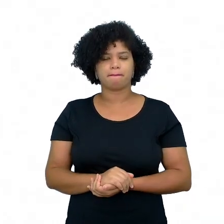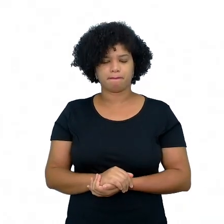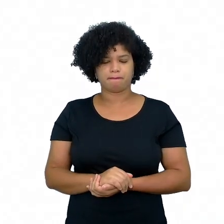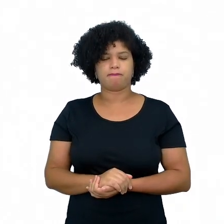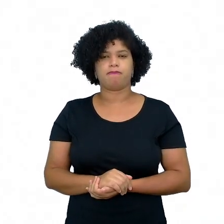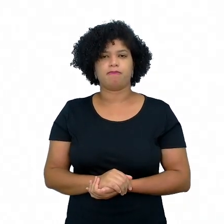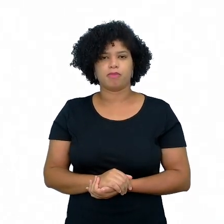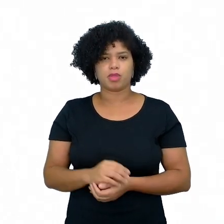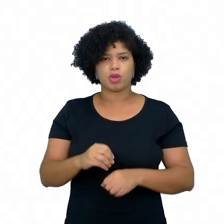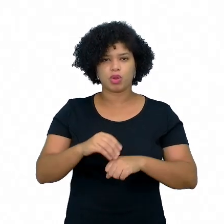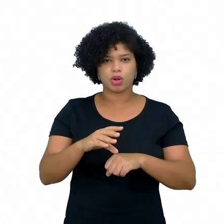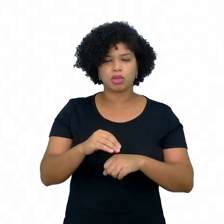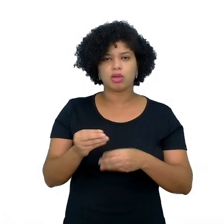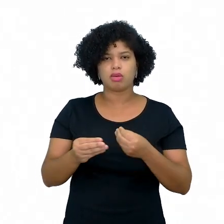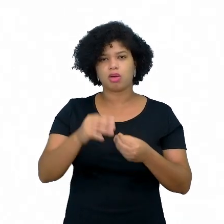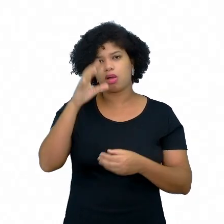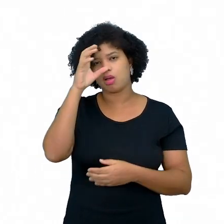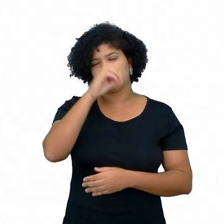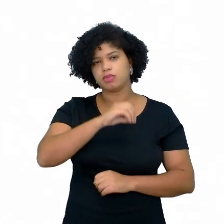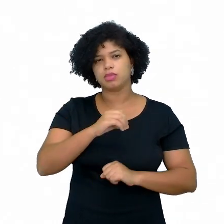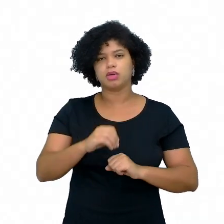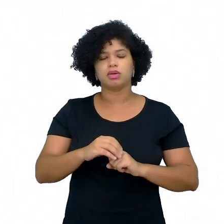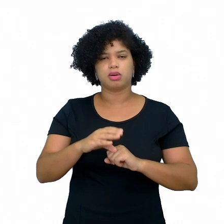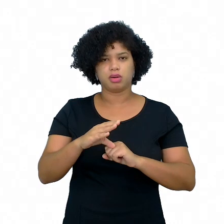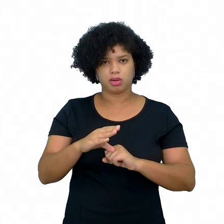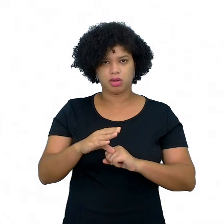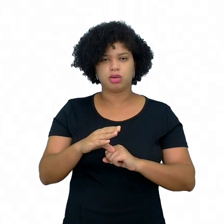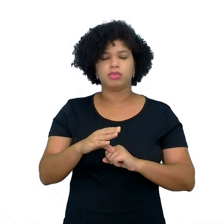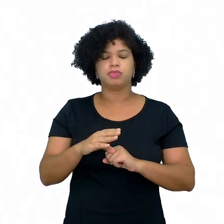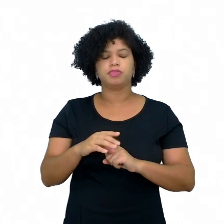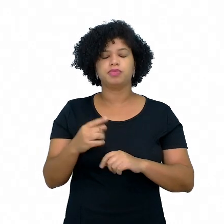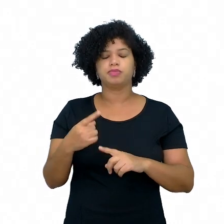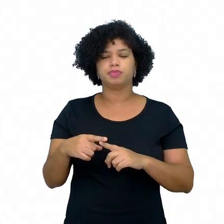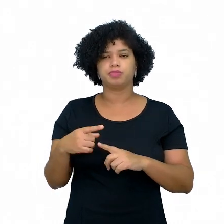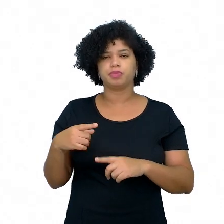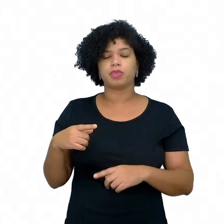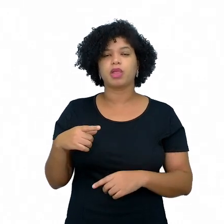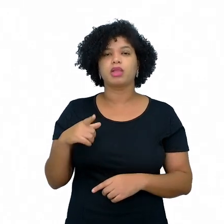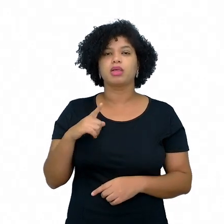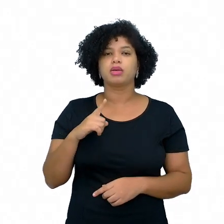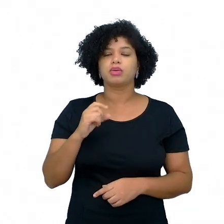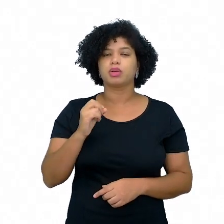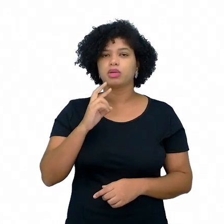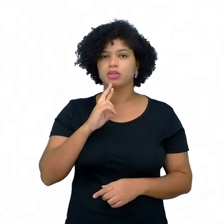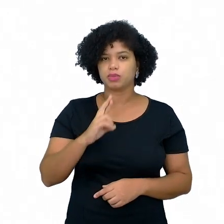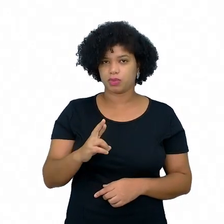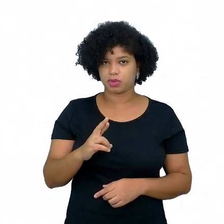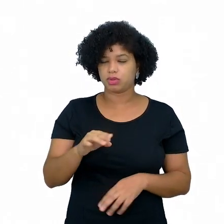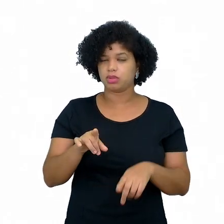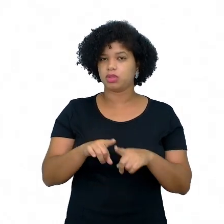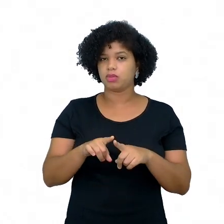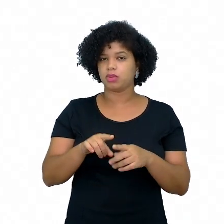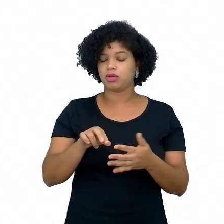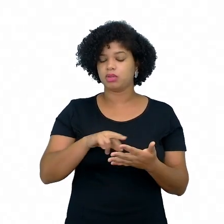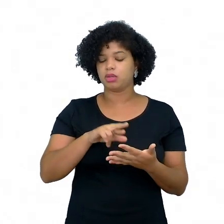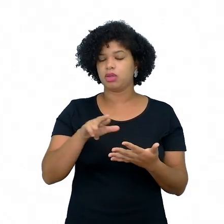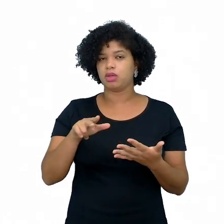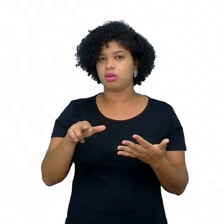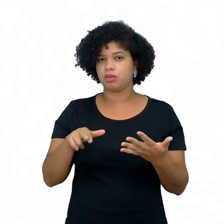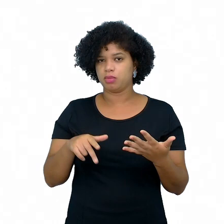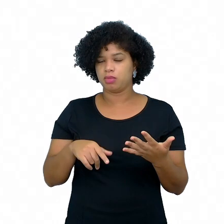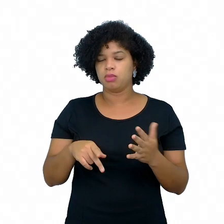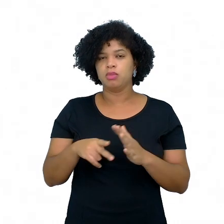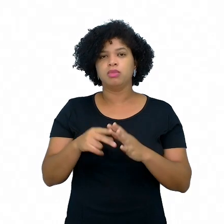dirigindo, né, essa aprendizagem deles, nunca dando uma resposta certa, mas trazendo questões, né, que façam o nosso